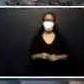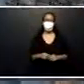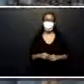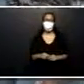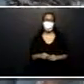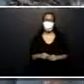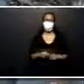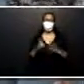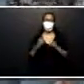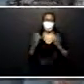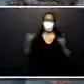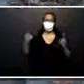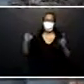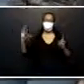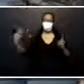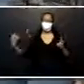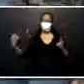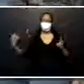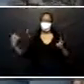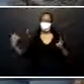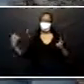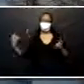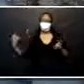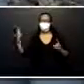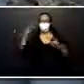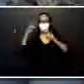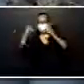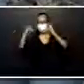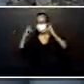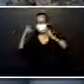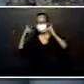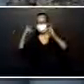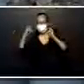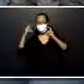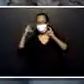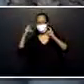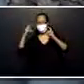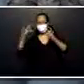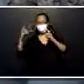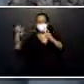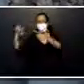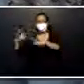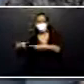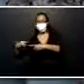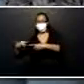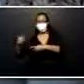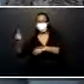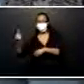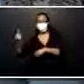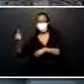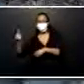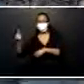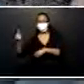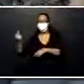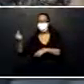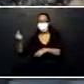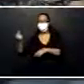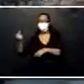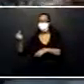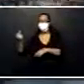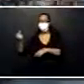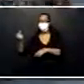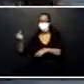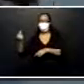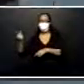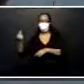Uns preocupam-se apenas com os prováveis prejuízos econômicos. Olha lá, seria o lado, o